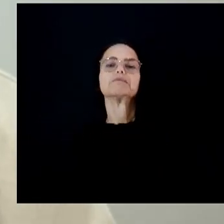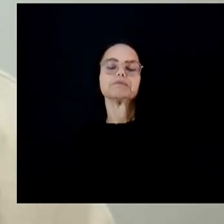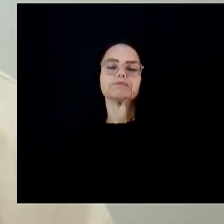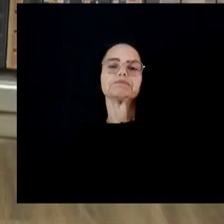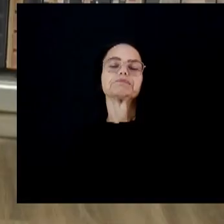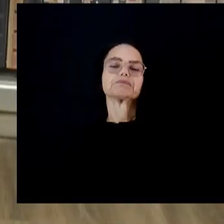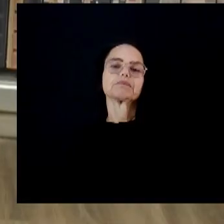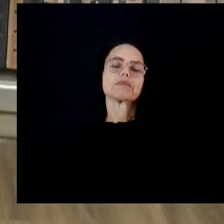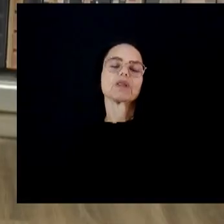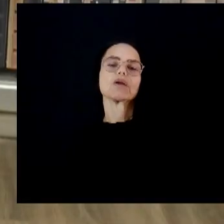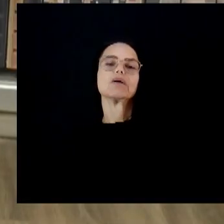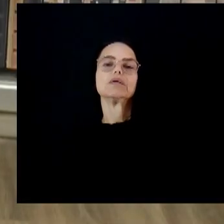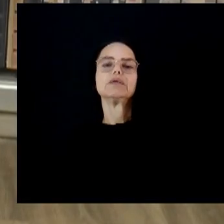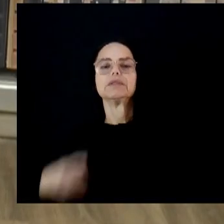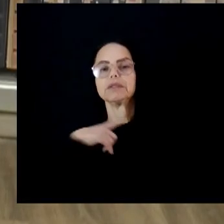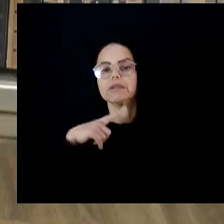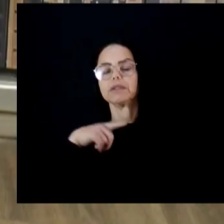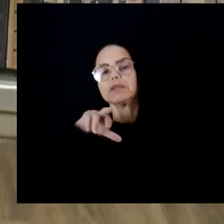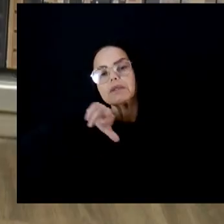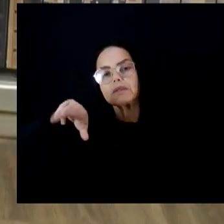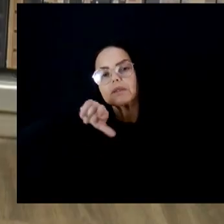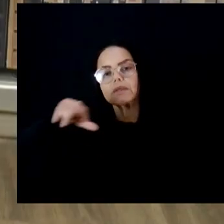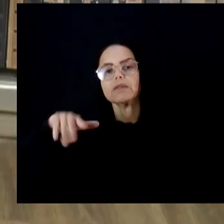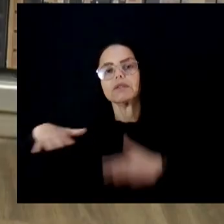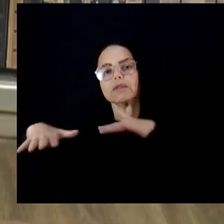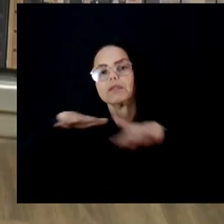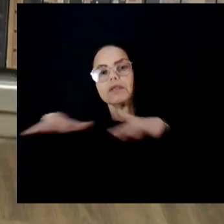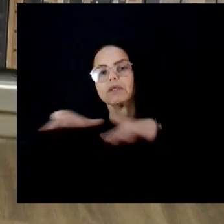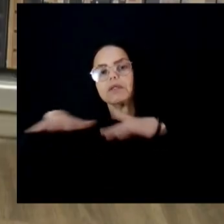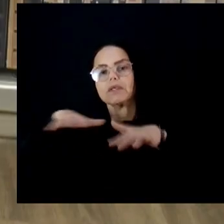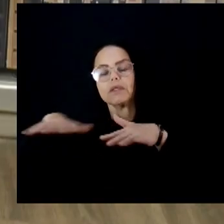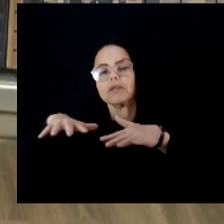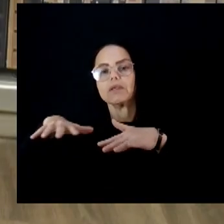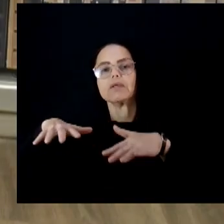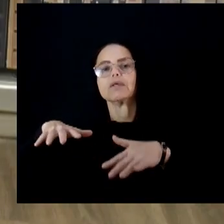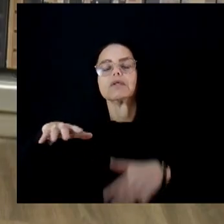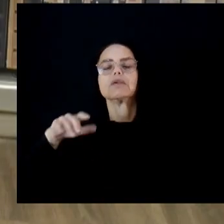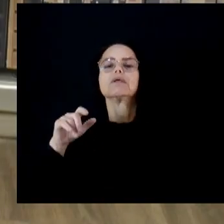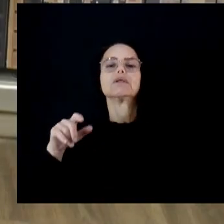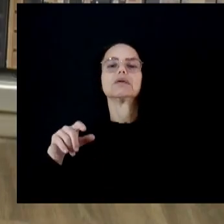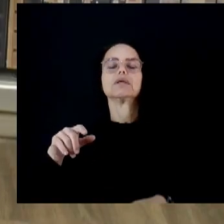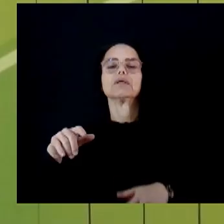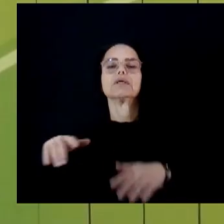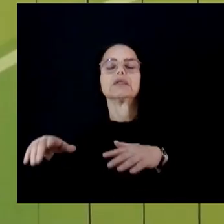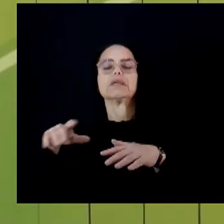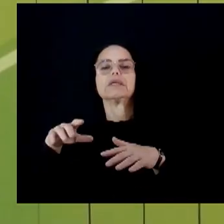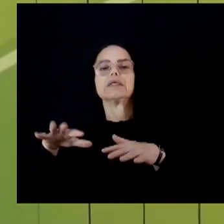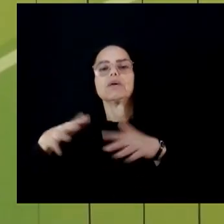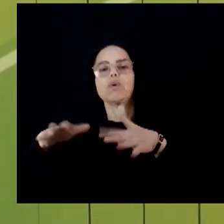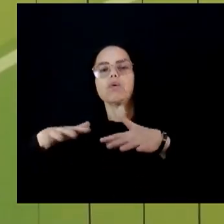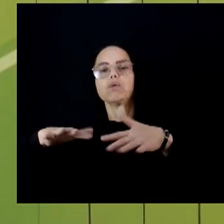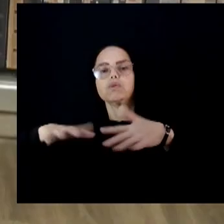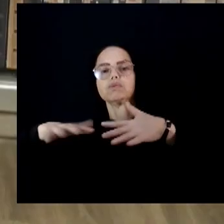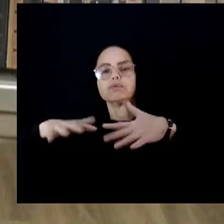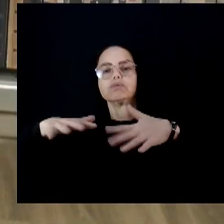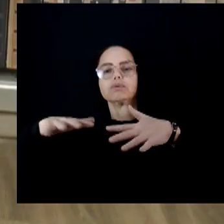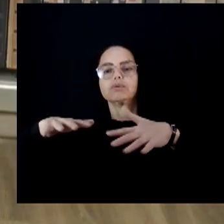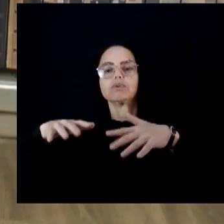E existe diferença entre tremor, abalo sísmico e terremoto? São graus